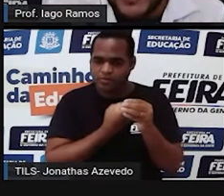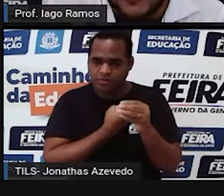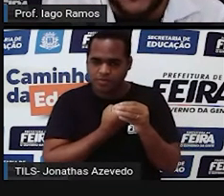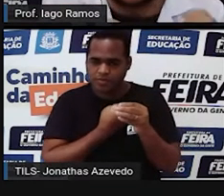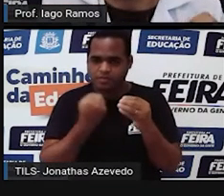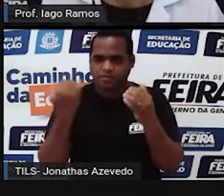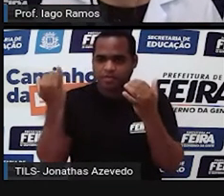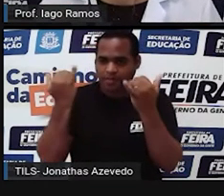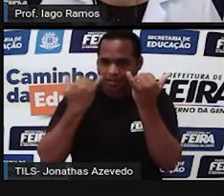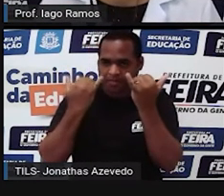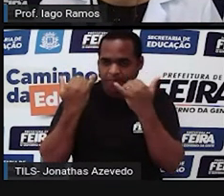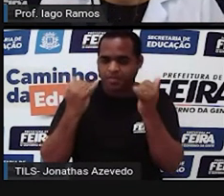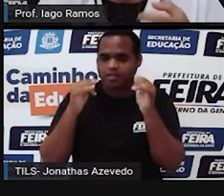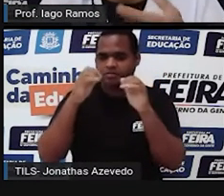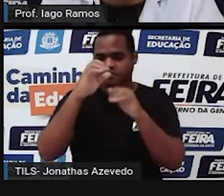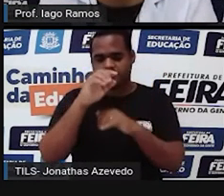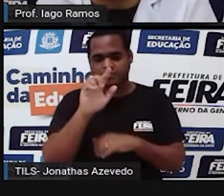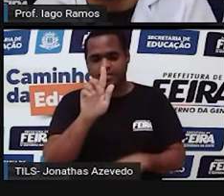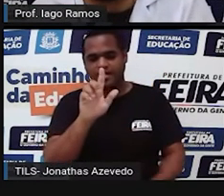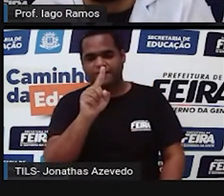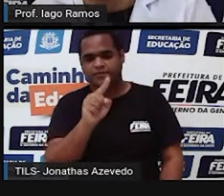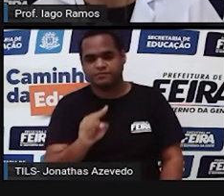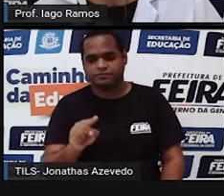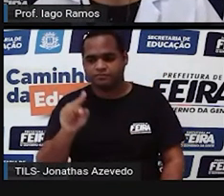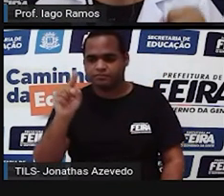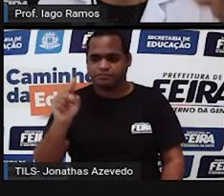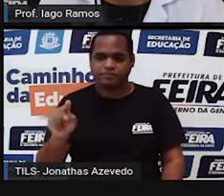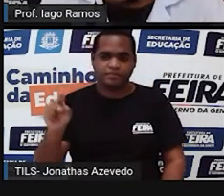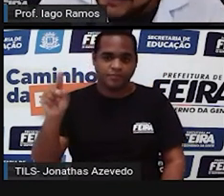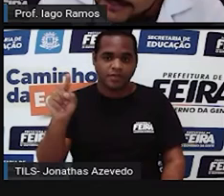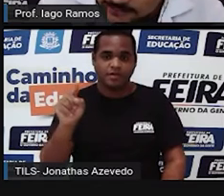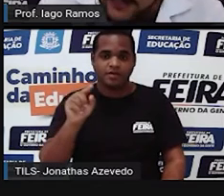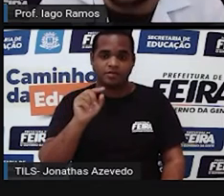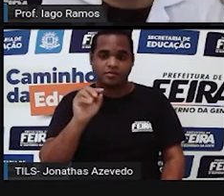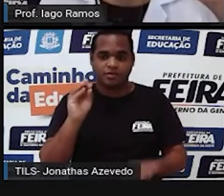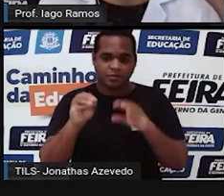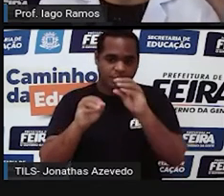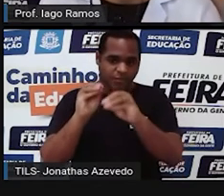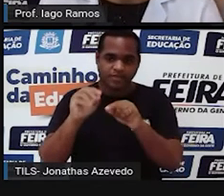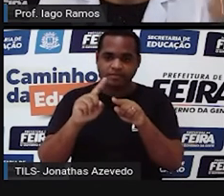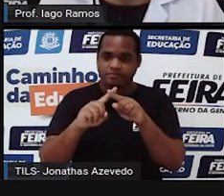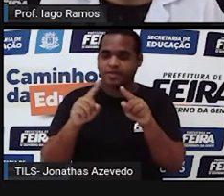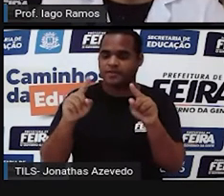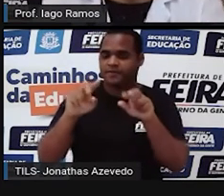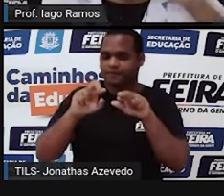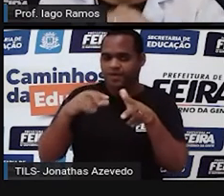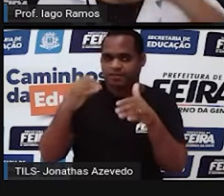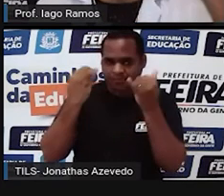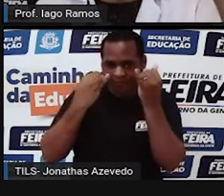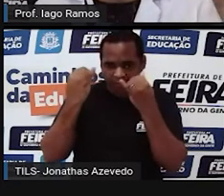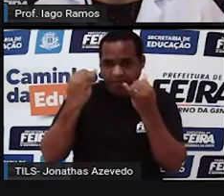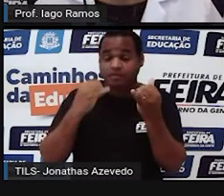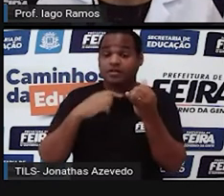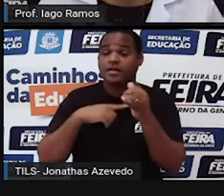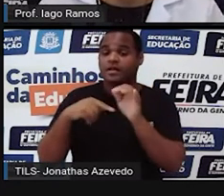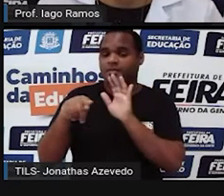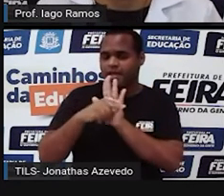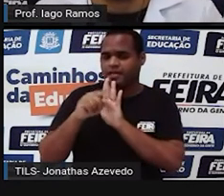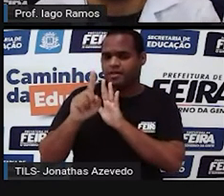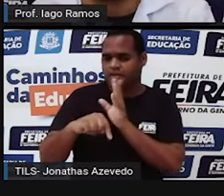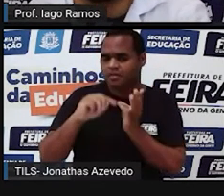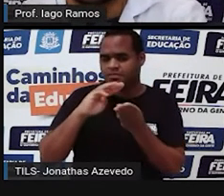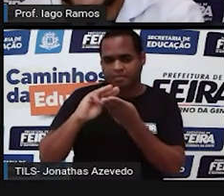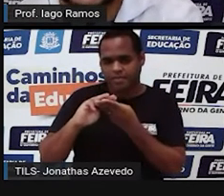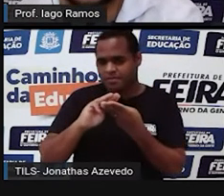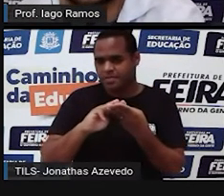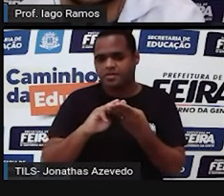num gráfico. Então, esse tratamento dessa informação, quem faz é a parte da matemática